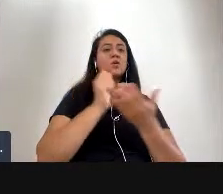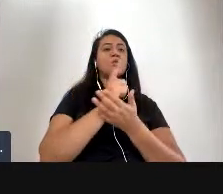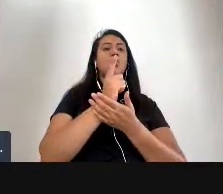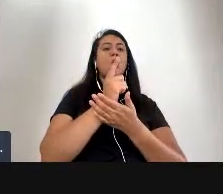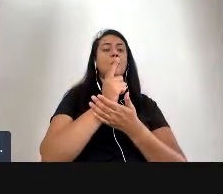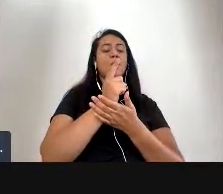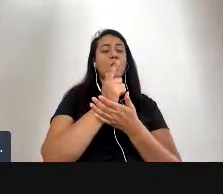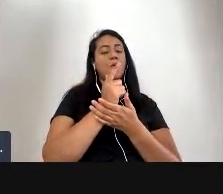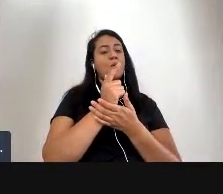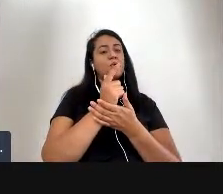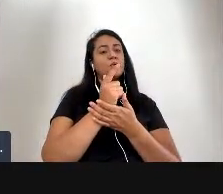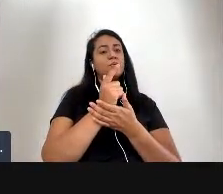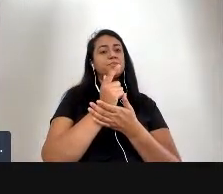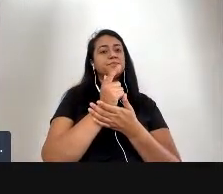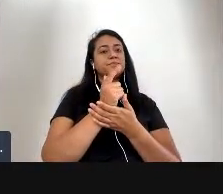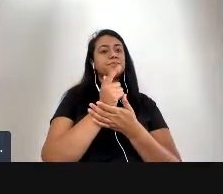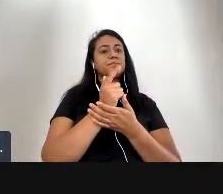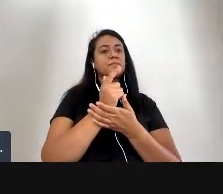de